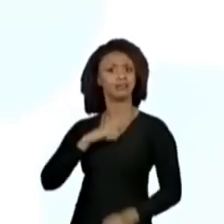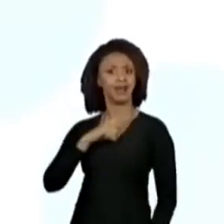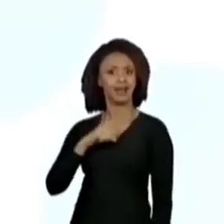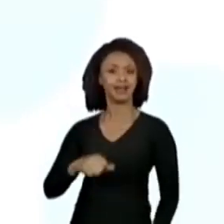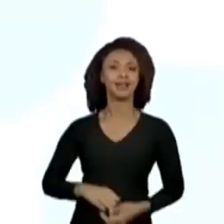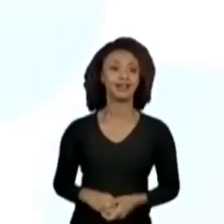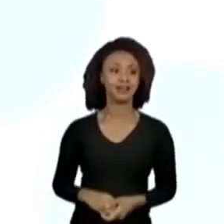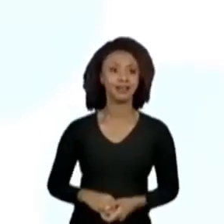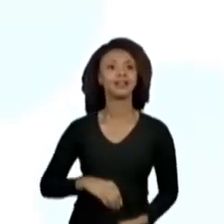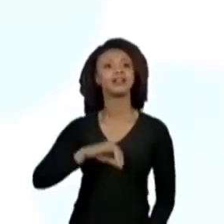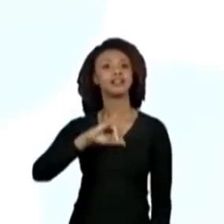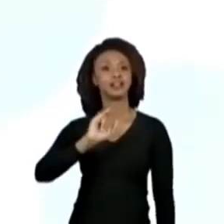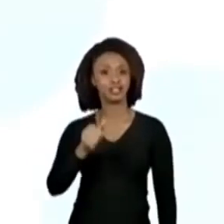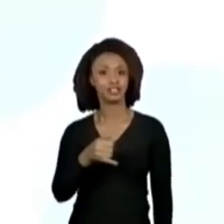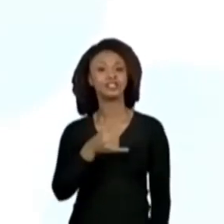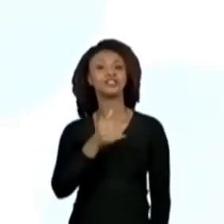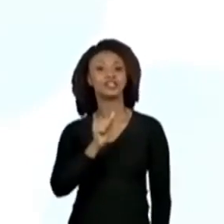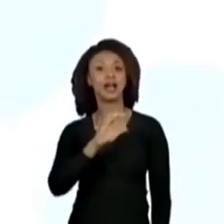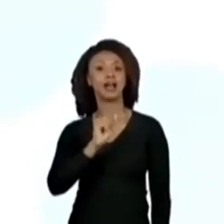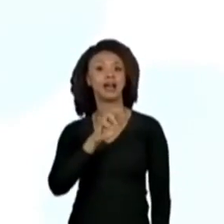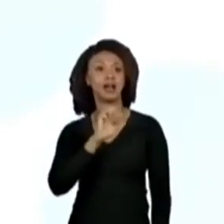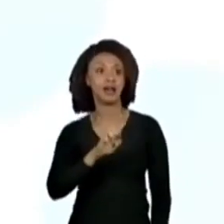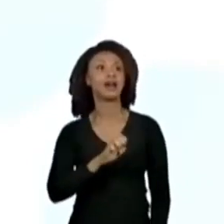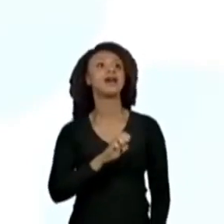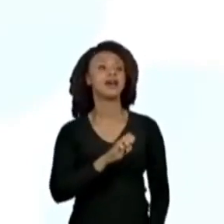O jacaré e o tamanduá.